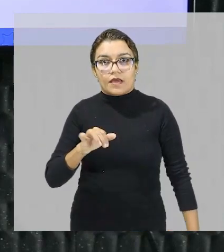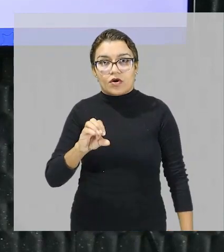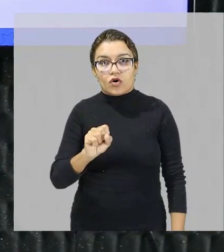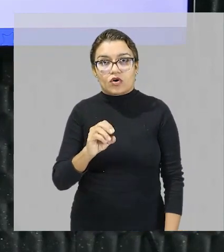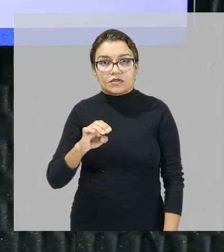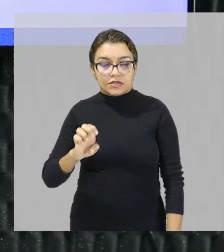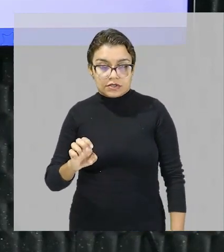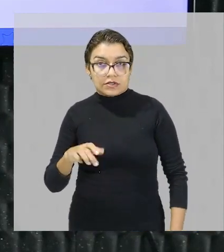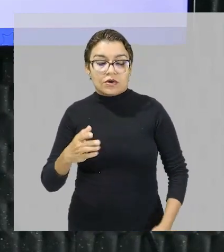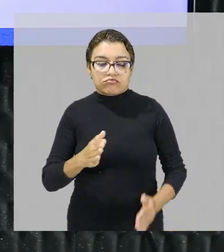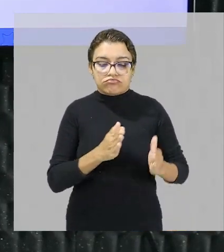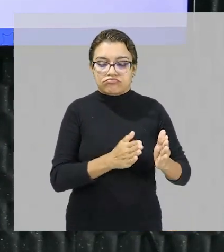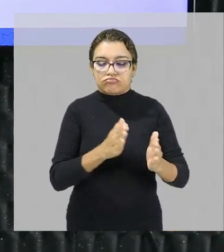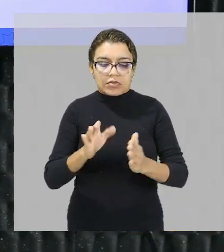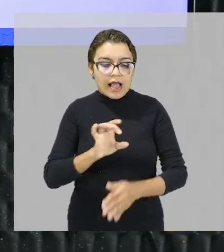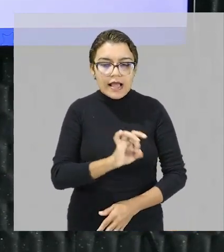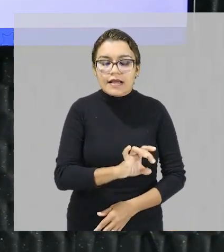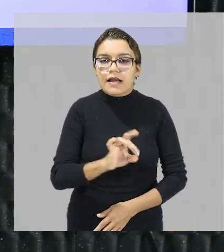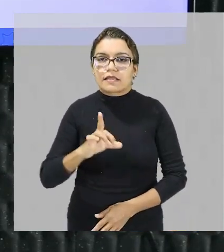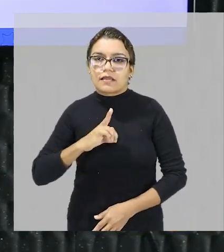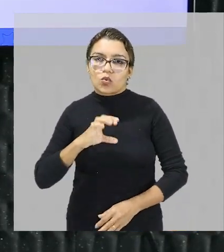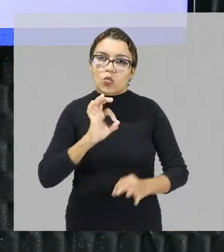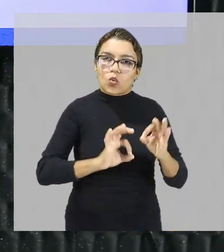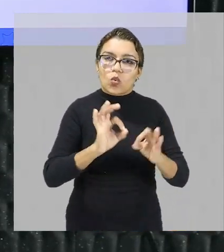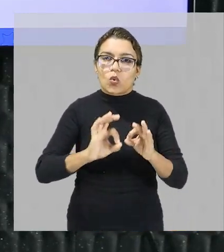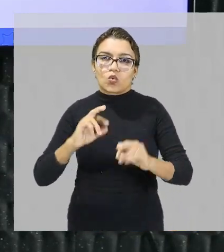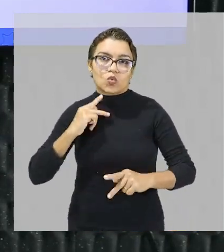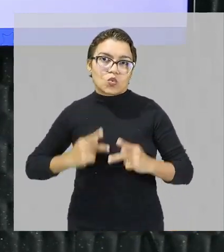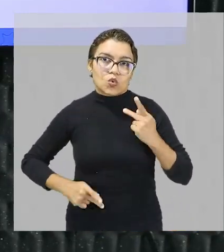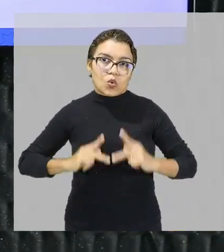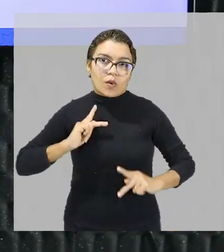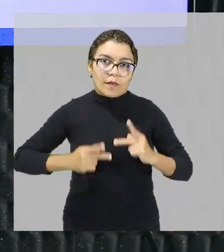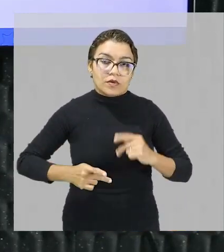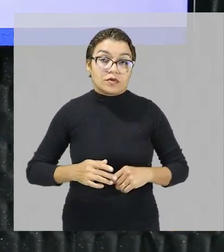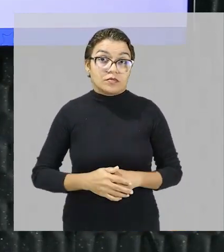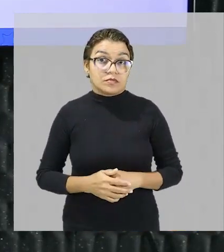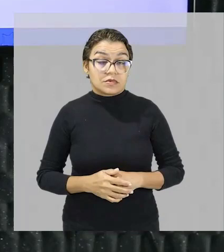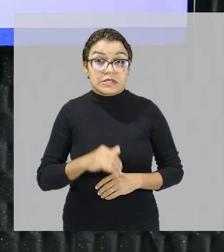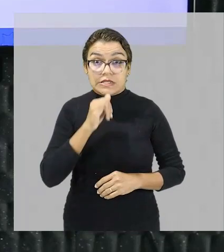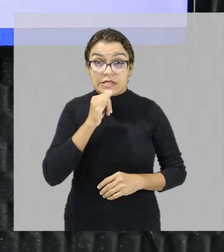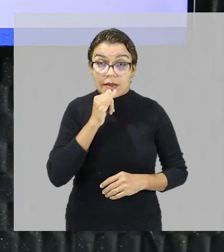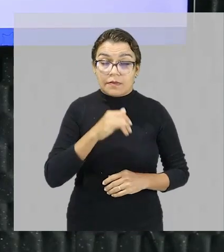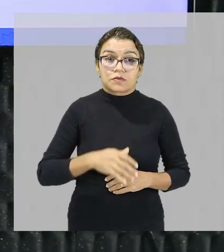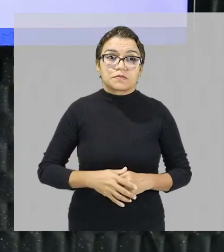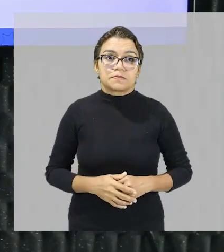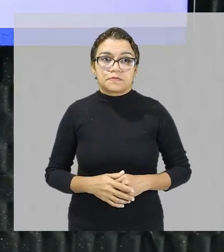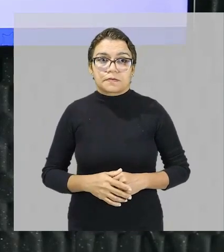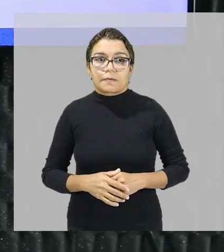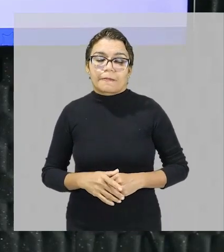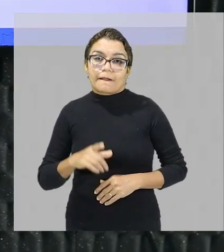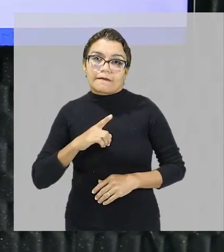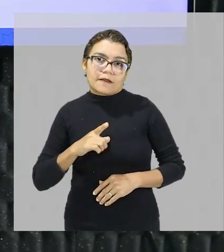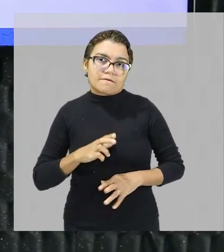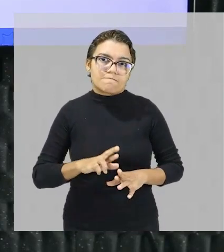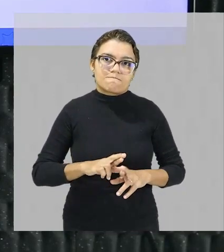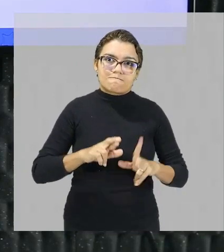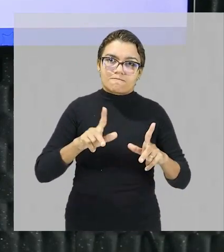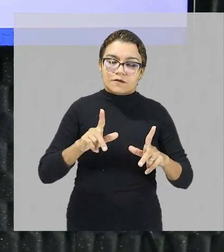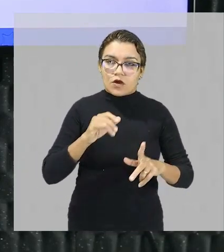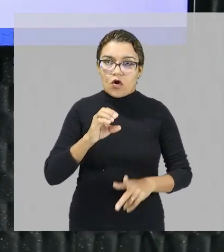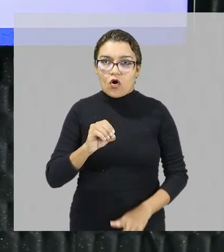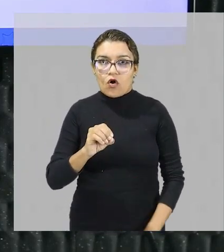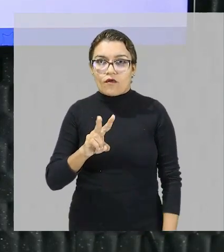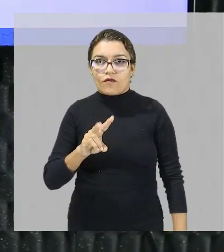nessas fases, elas têm ali o controle hormonal, tá? Ela vai estimular a diferenciação do